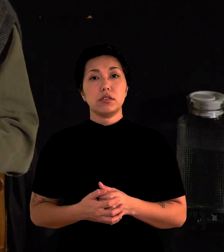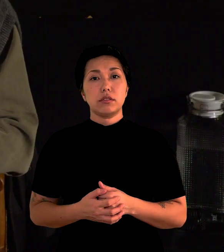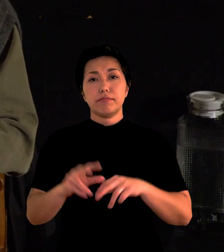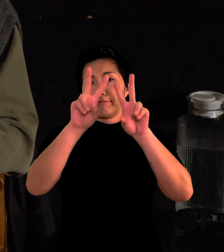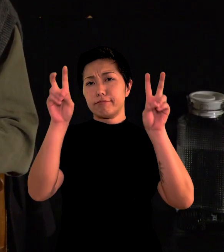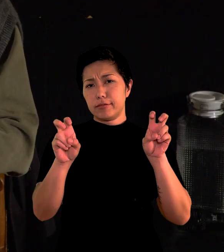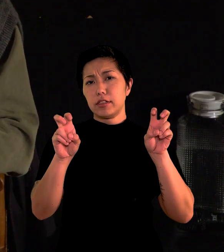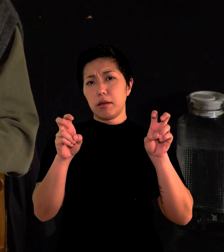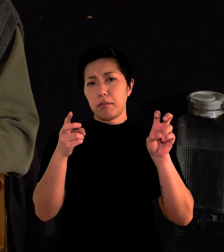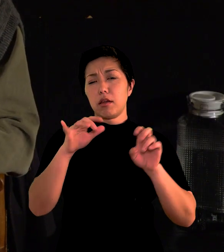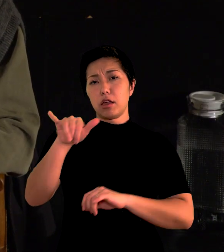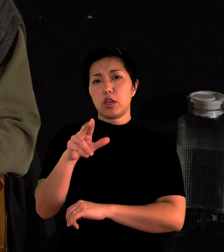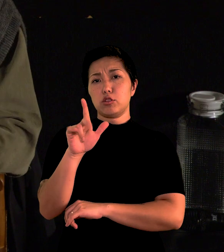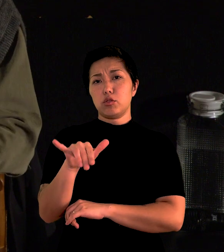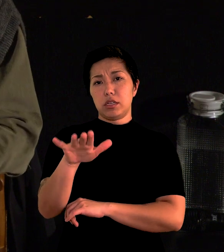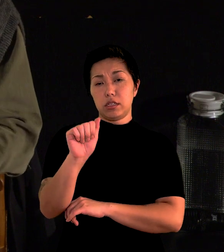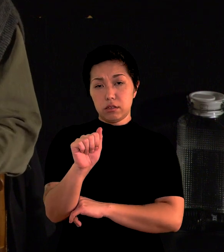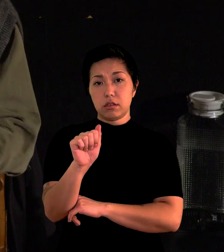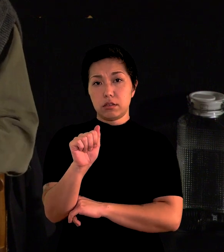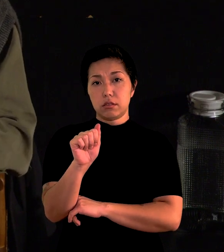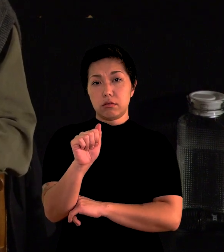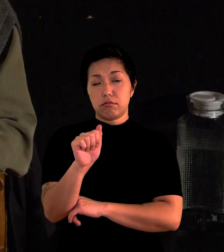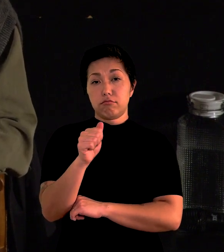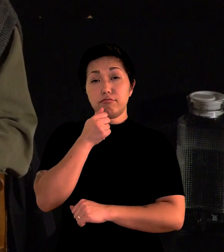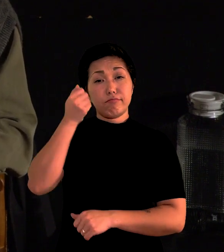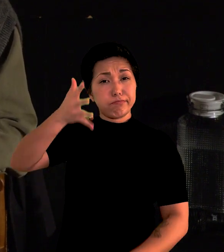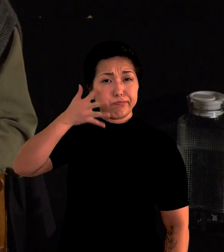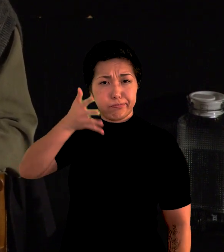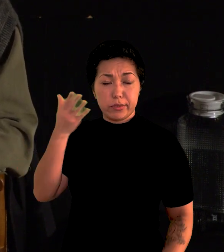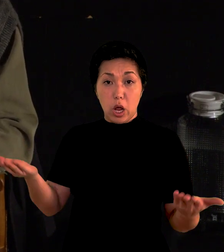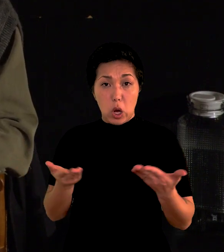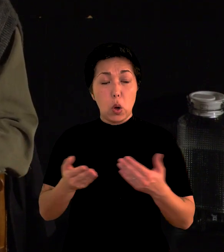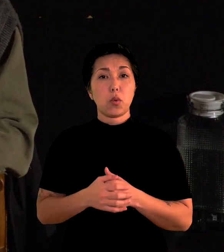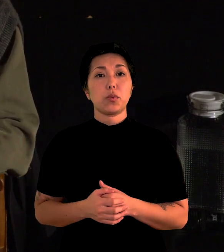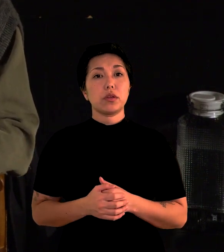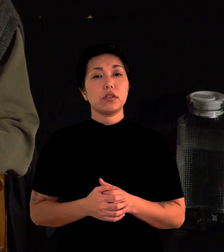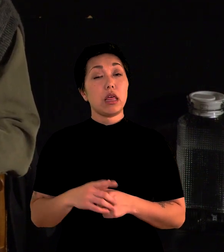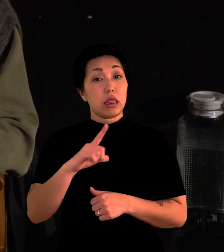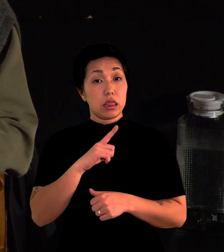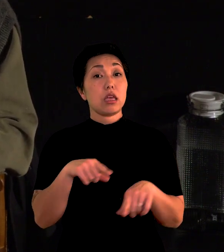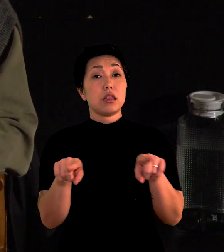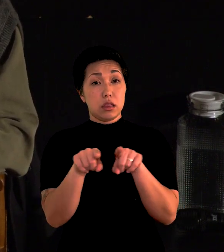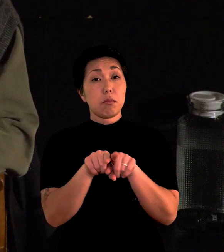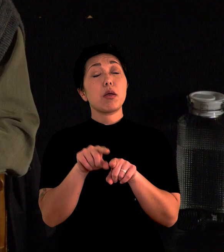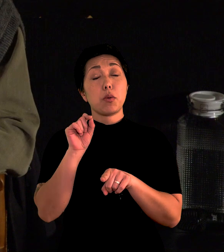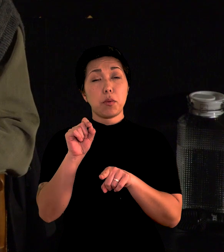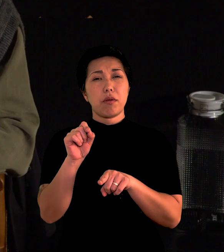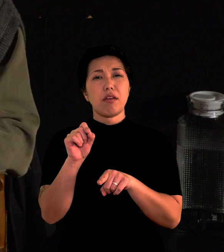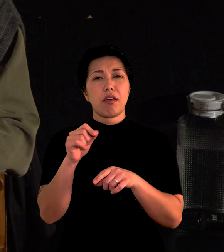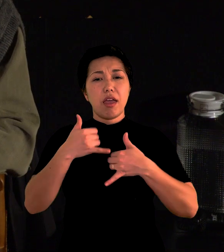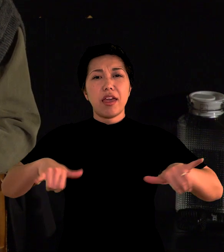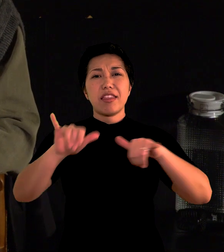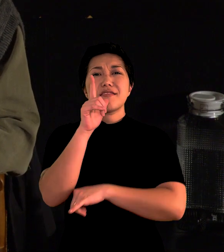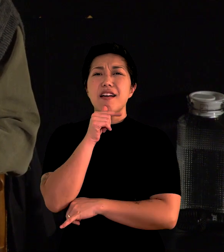em relação a isso que a Juliana ela relatou, né, a